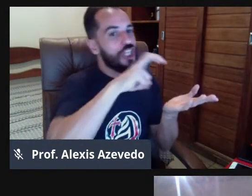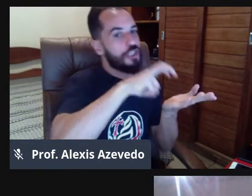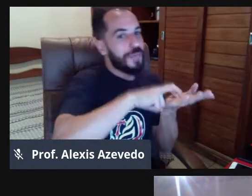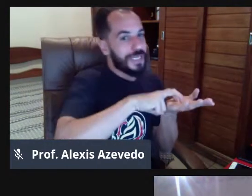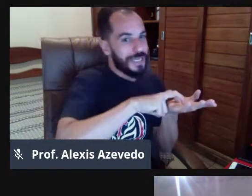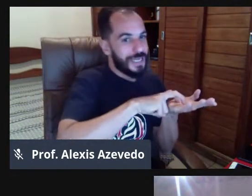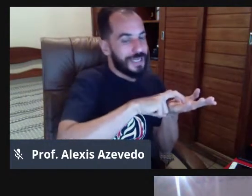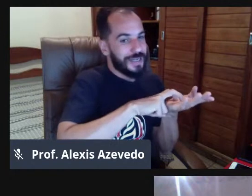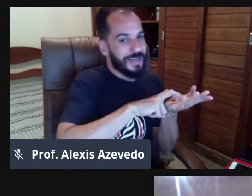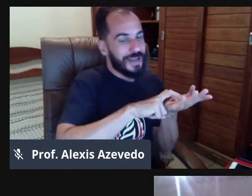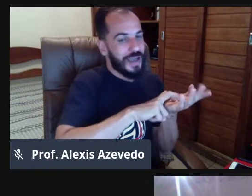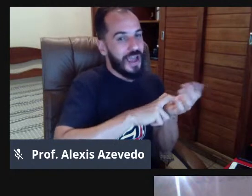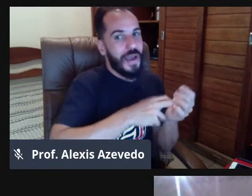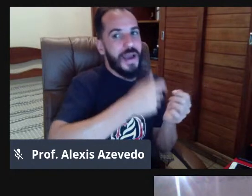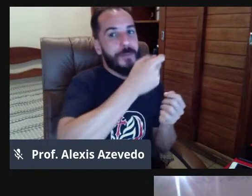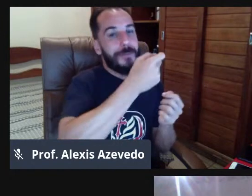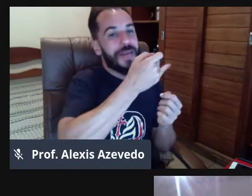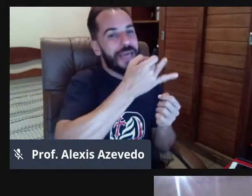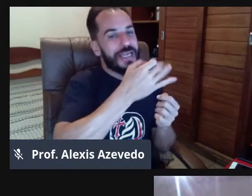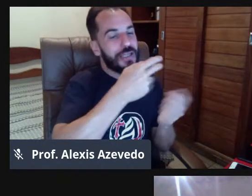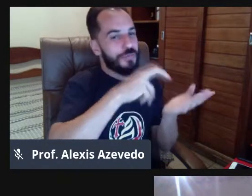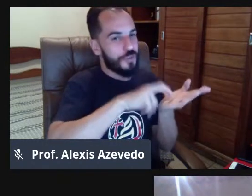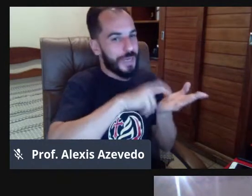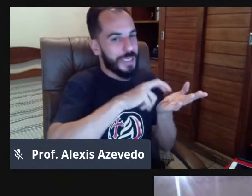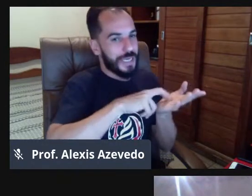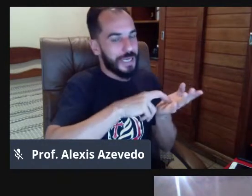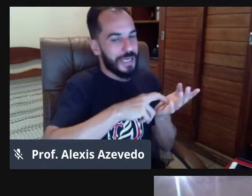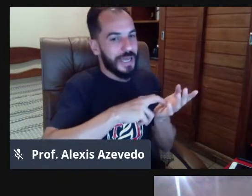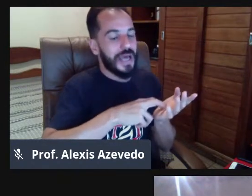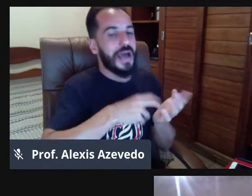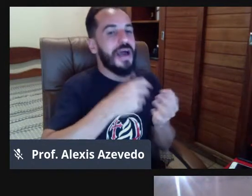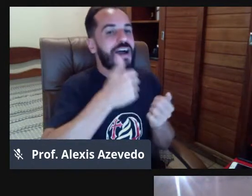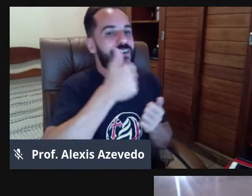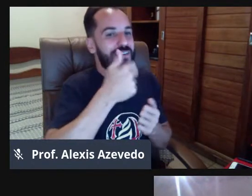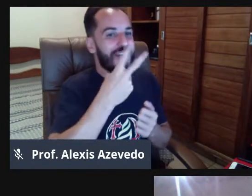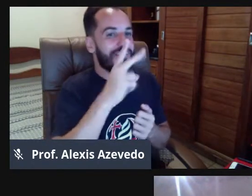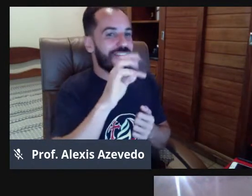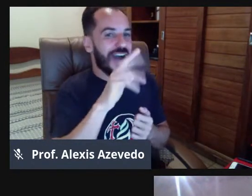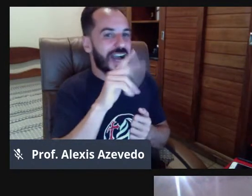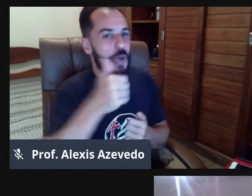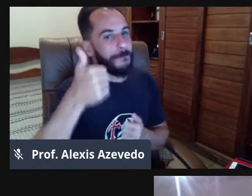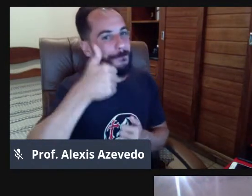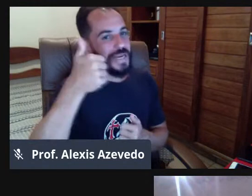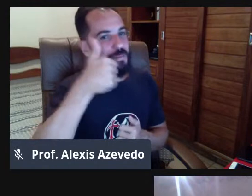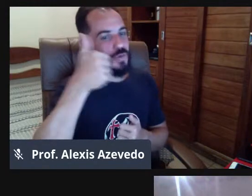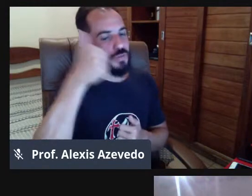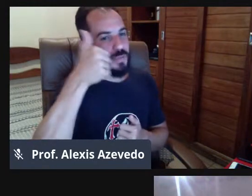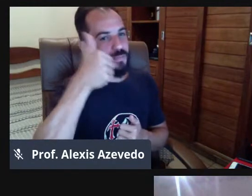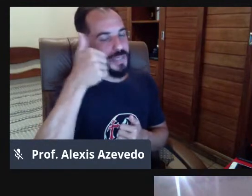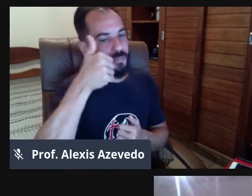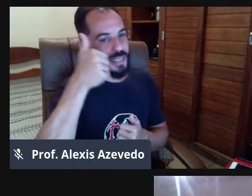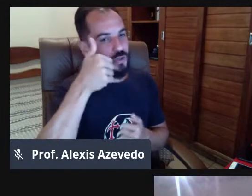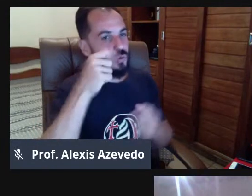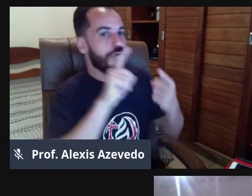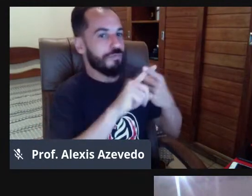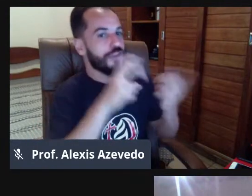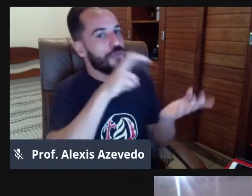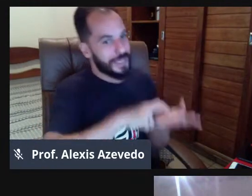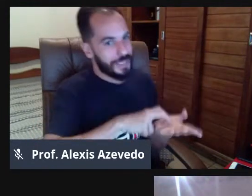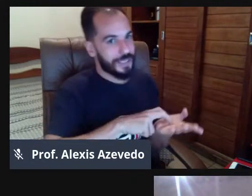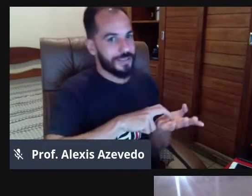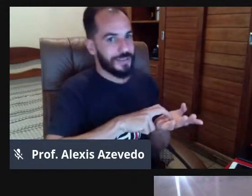lá matriculado num curso na parte da manhã, mas faz tudo à noite, ou vice-versa.